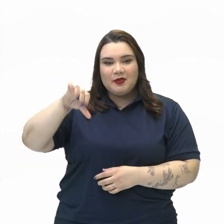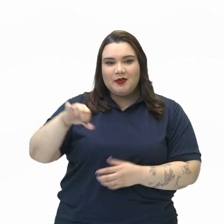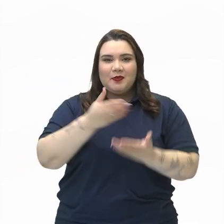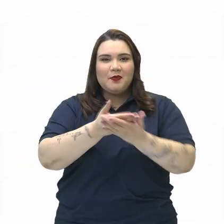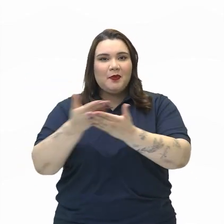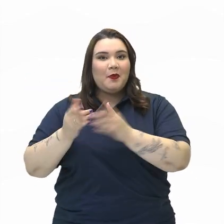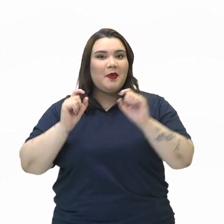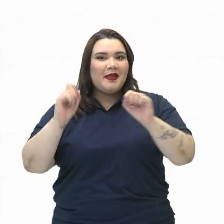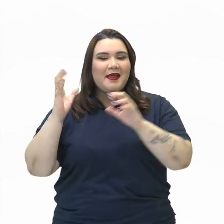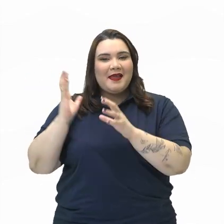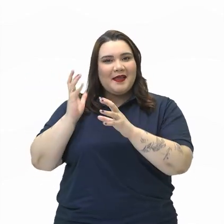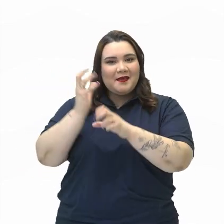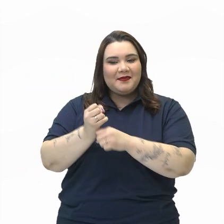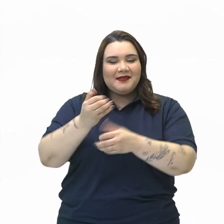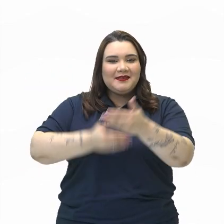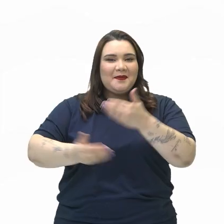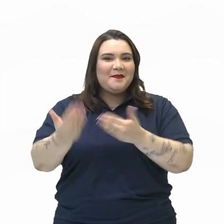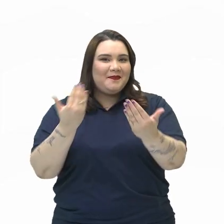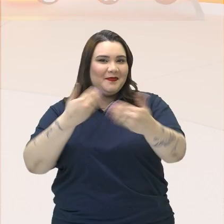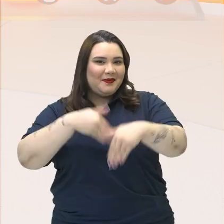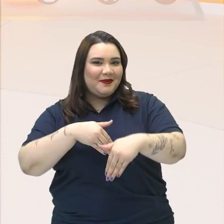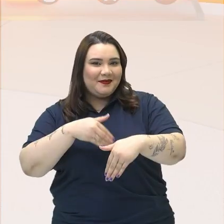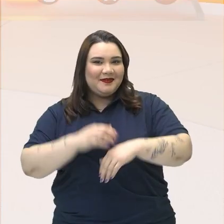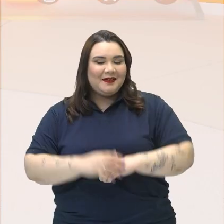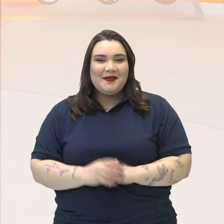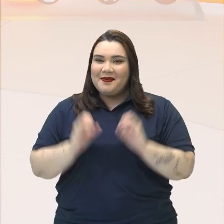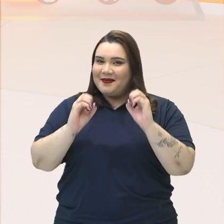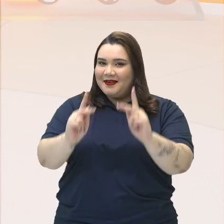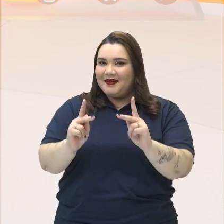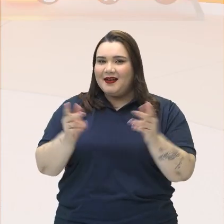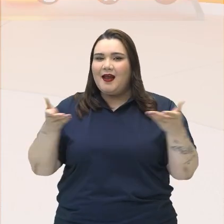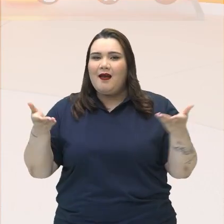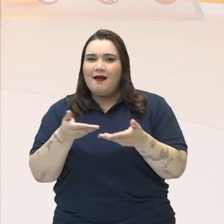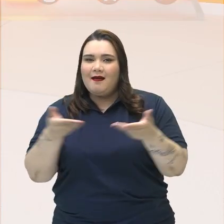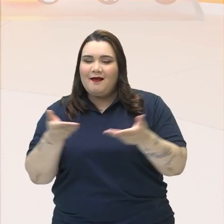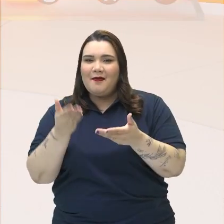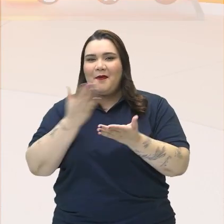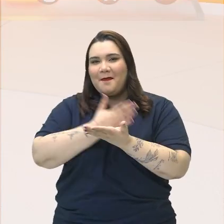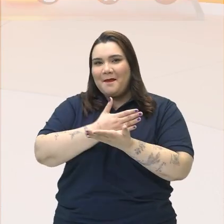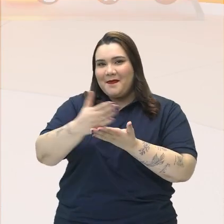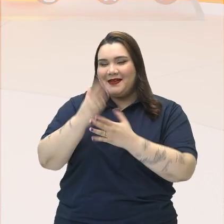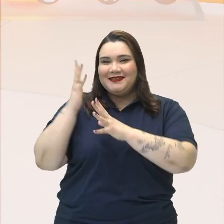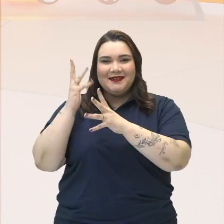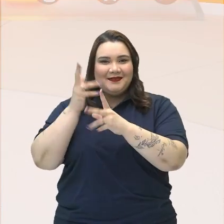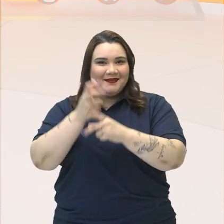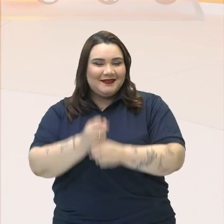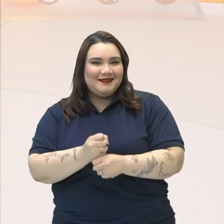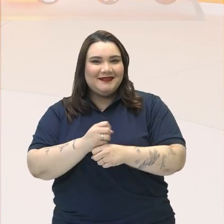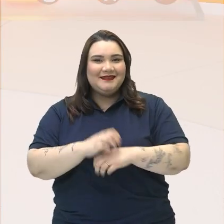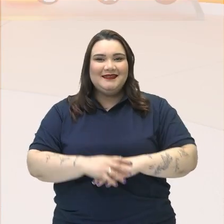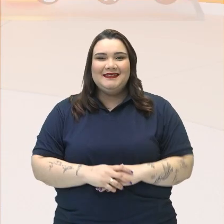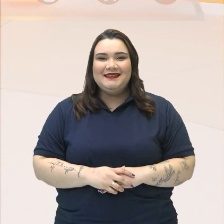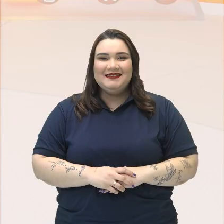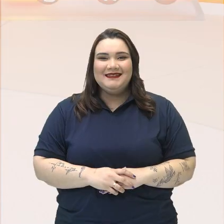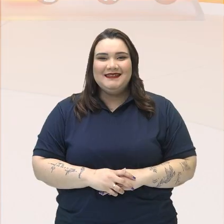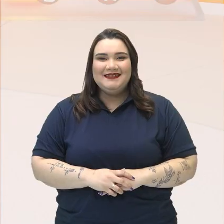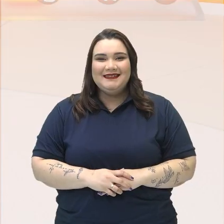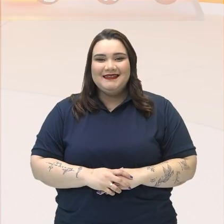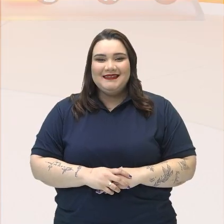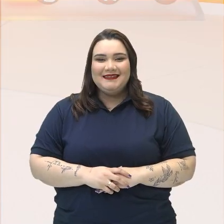de revisão e avaliação. Então, vamos fazer o seguinte, venham comigo e vamos à nossa revisão.